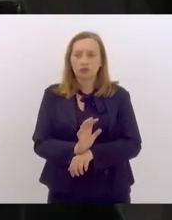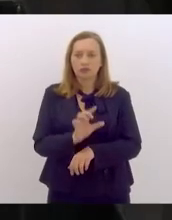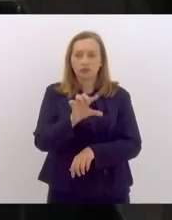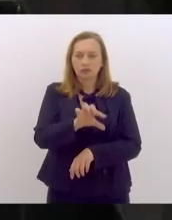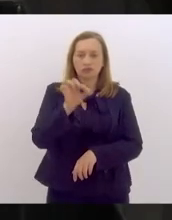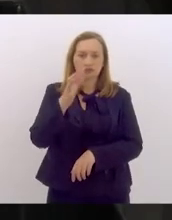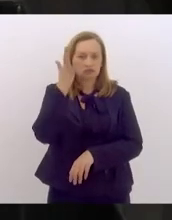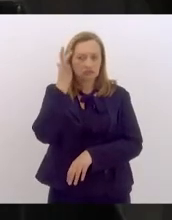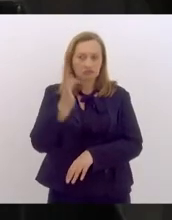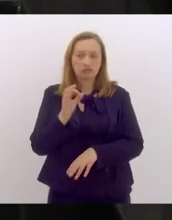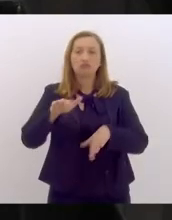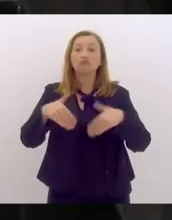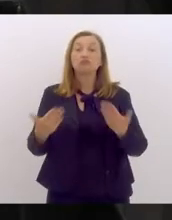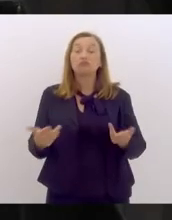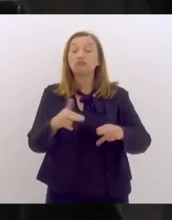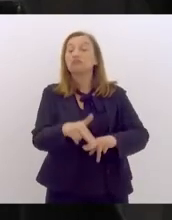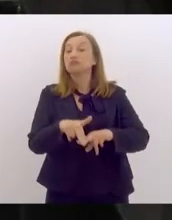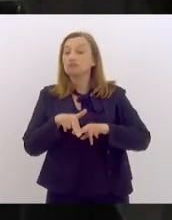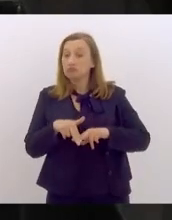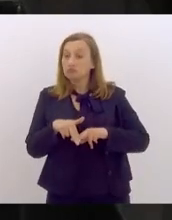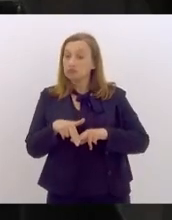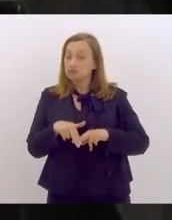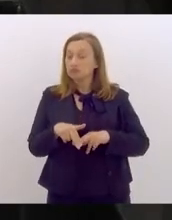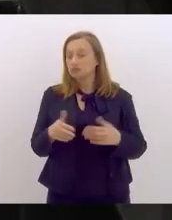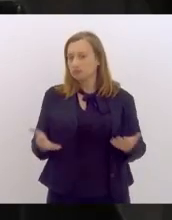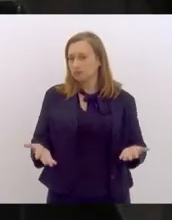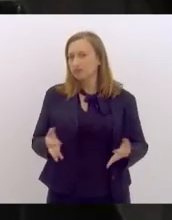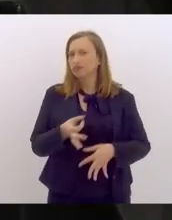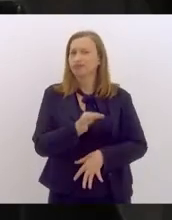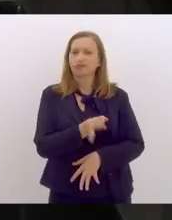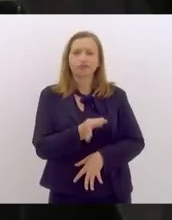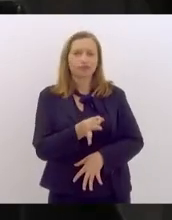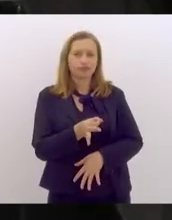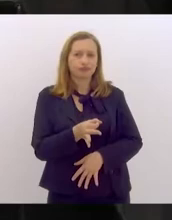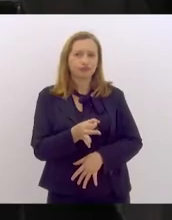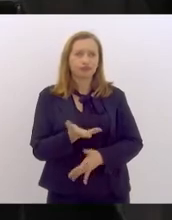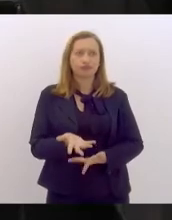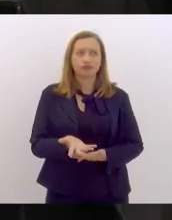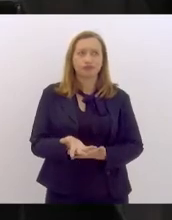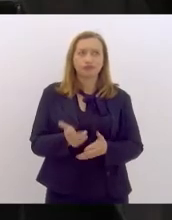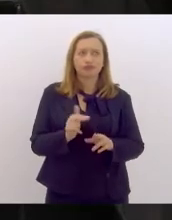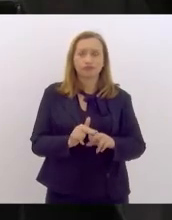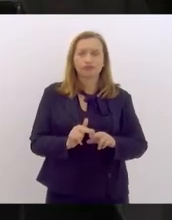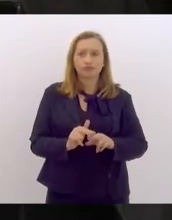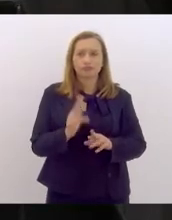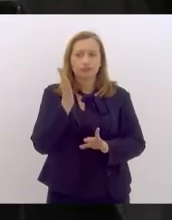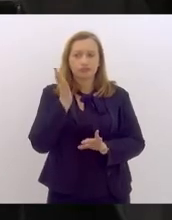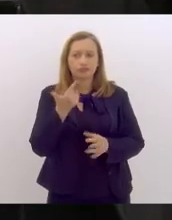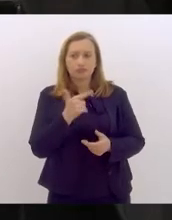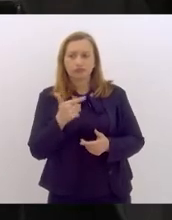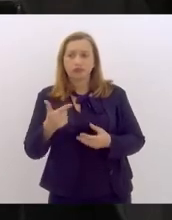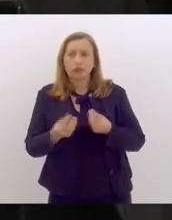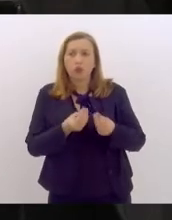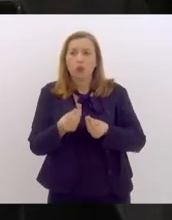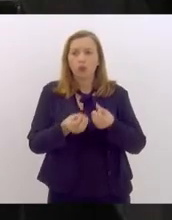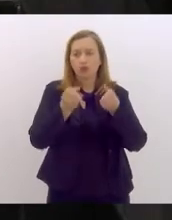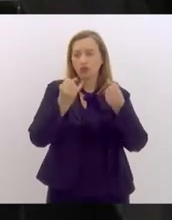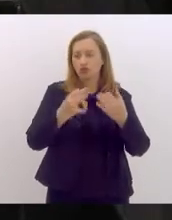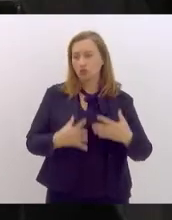razão e provavelmente por razões inconfessáveis inconfessáveis